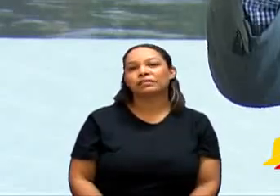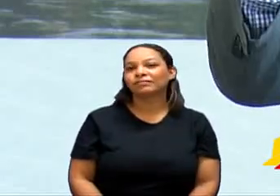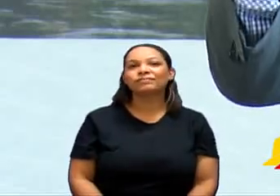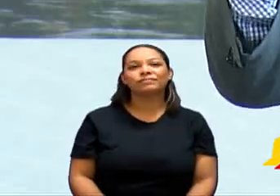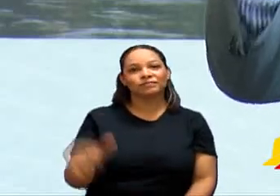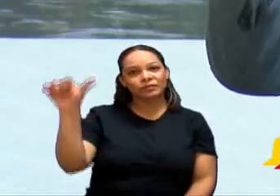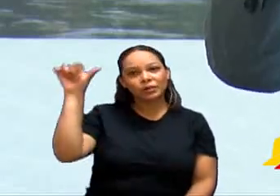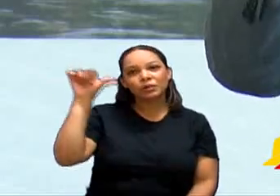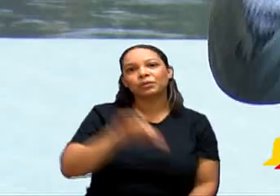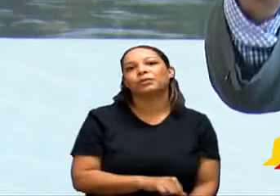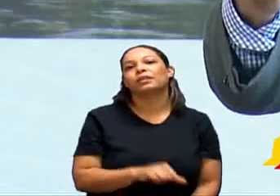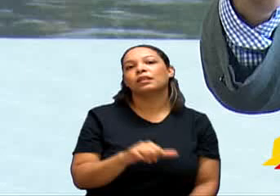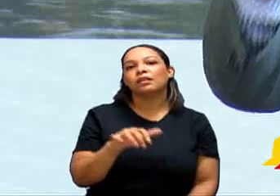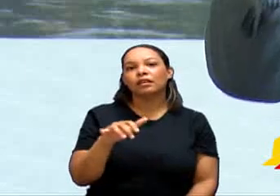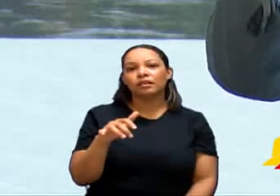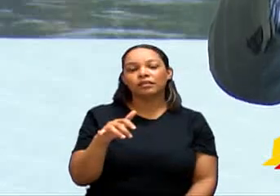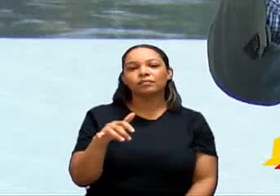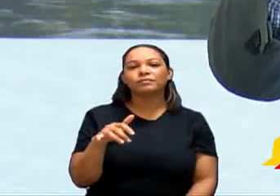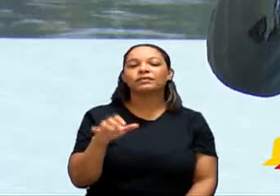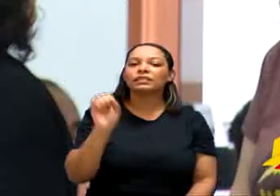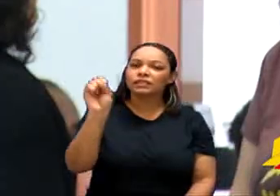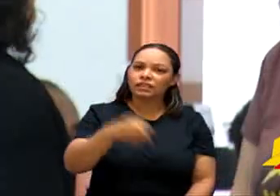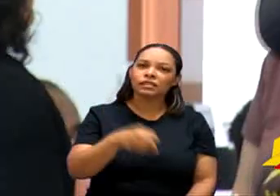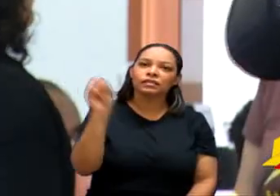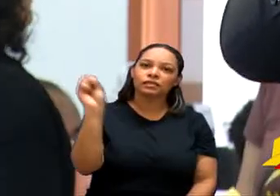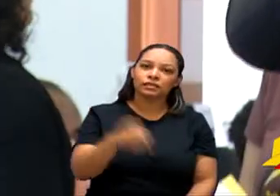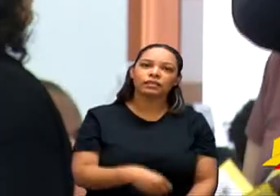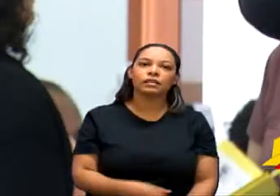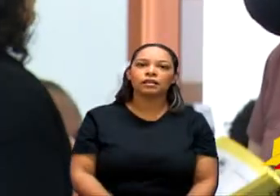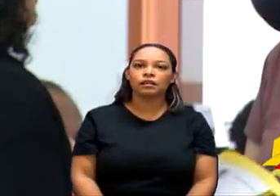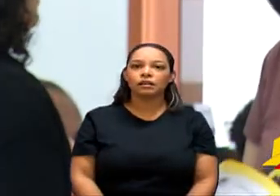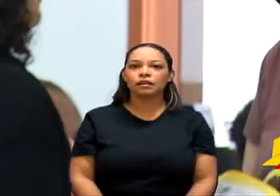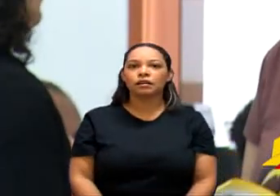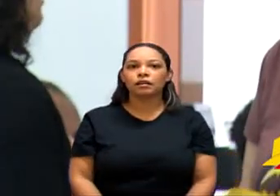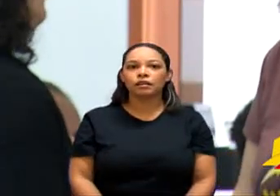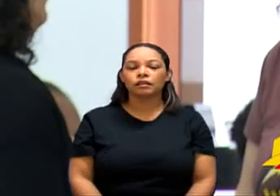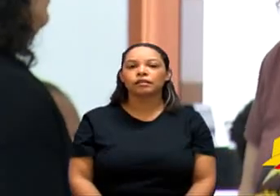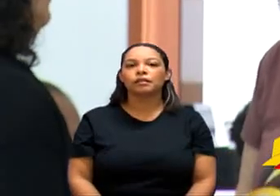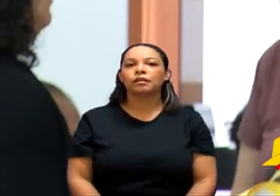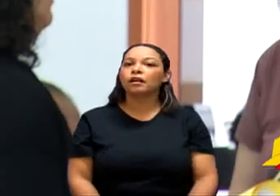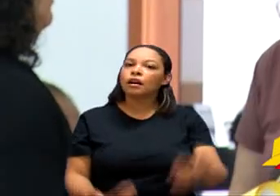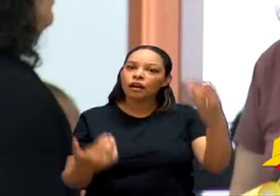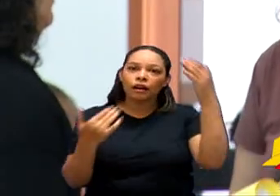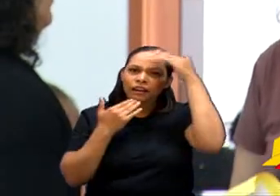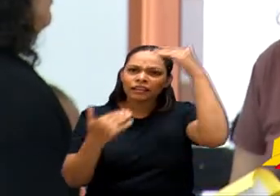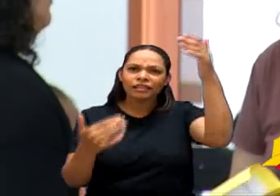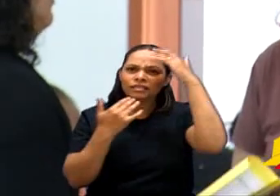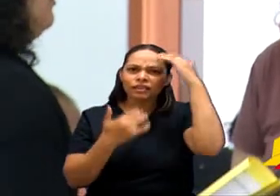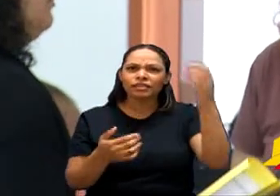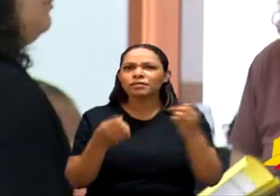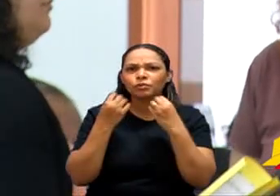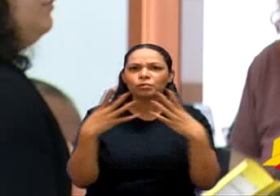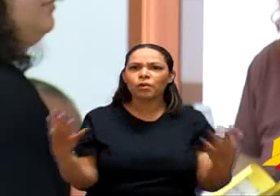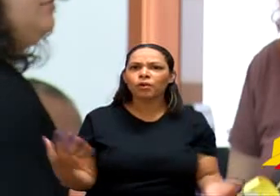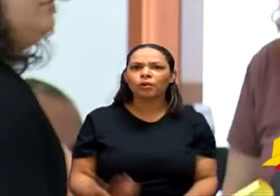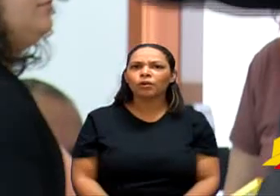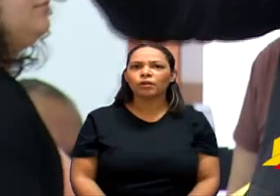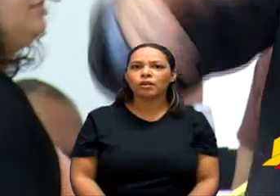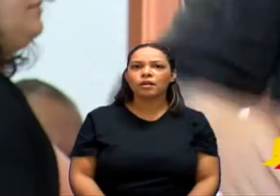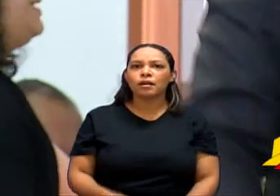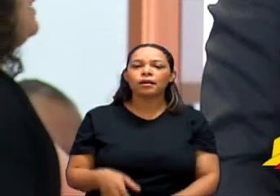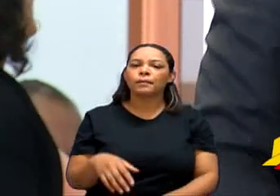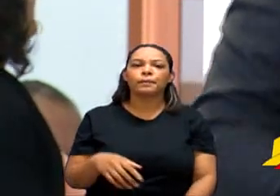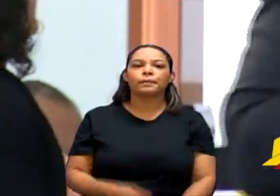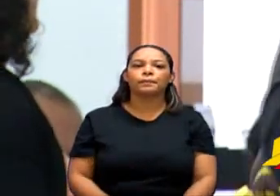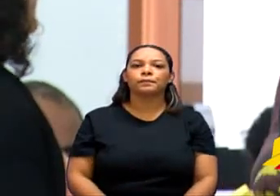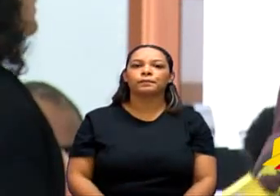foi contra isso, por isso que eu, sim, por isso que eu admiro sim, o trabalho viu, de Vossa Excelência. Tem e do Hélio Brasileiro aqui, que para mim caso, é nota mil.